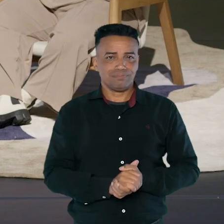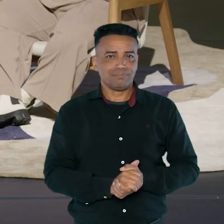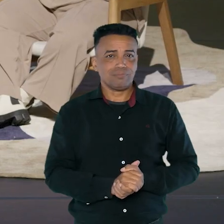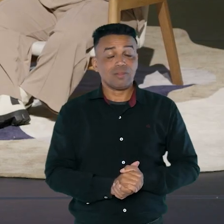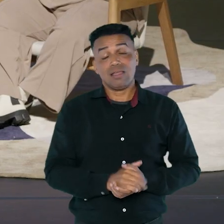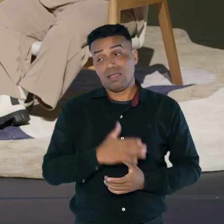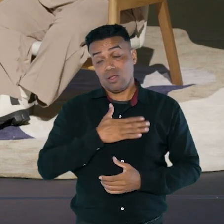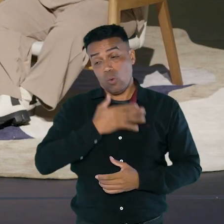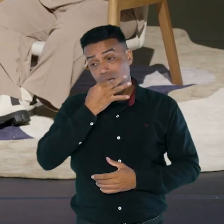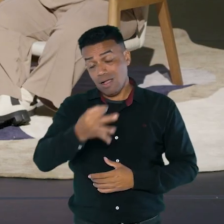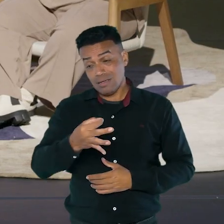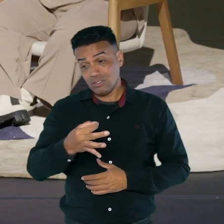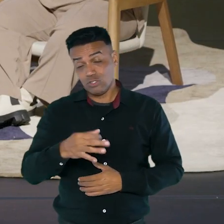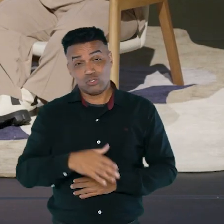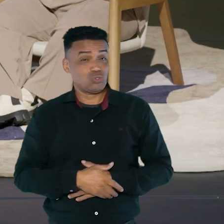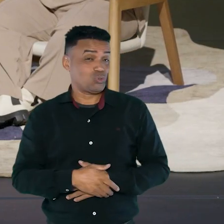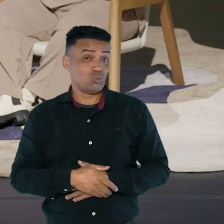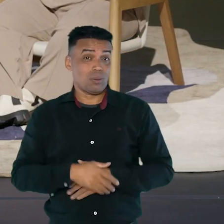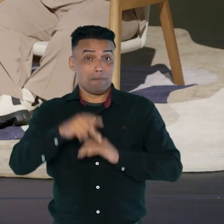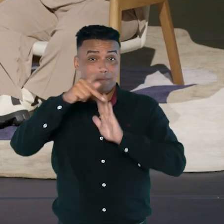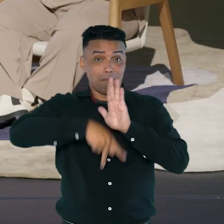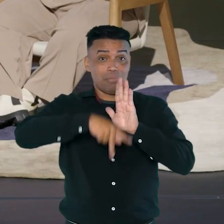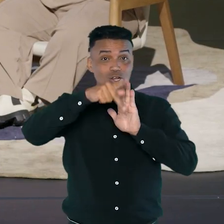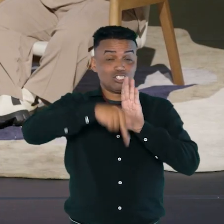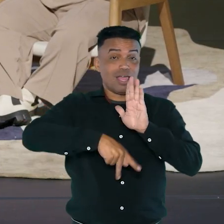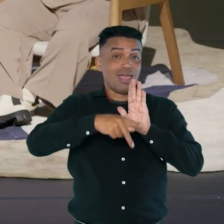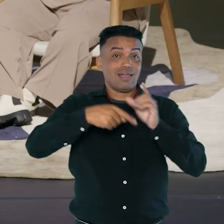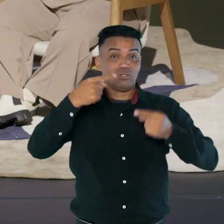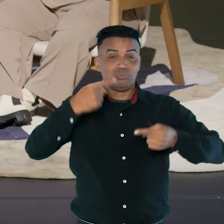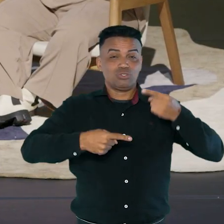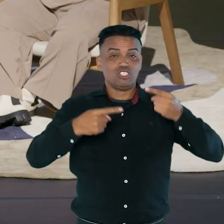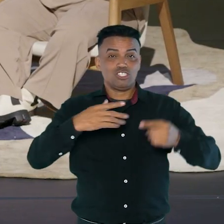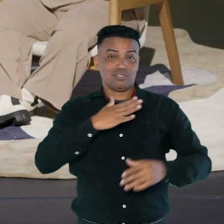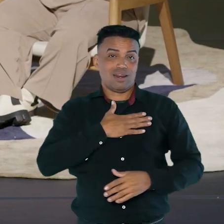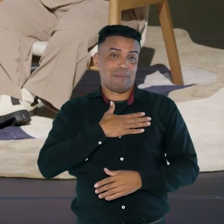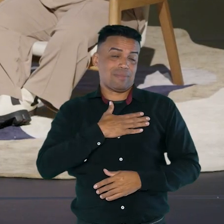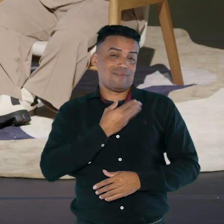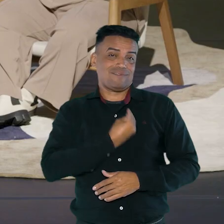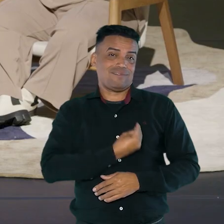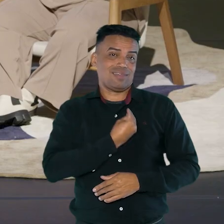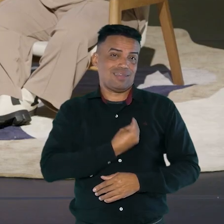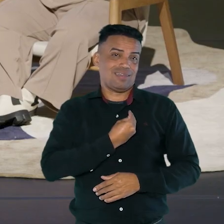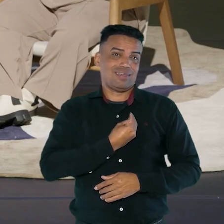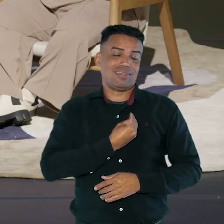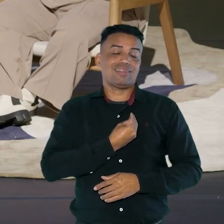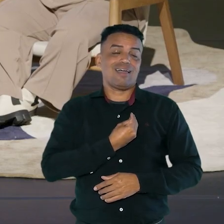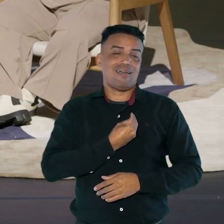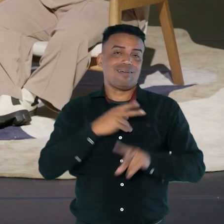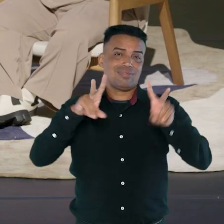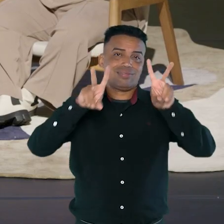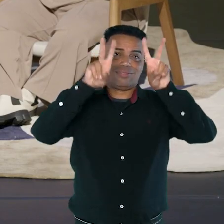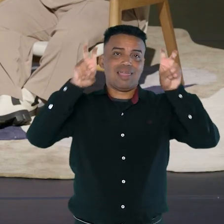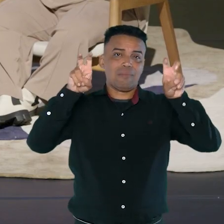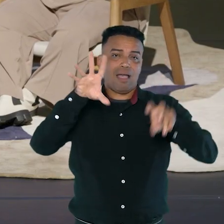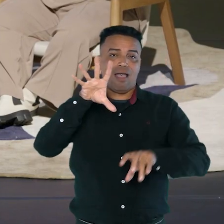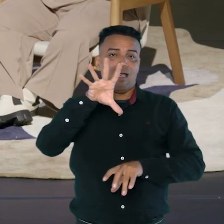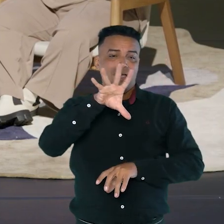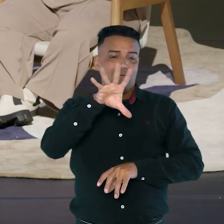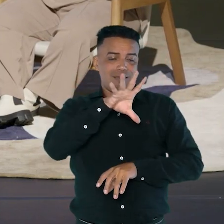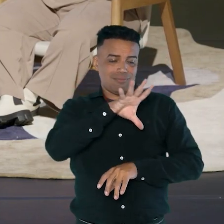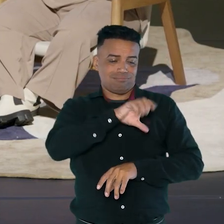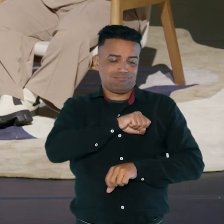Eu acho que esse é o meu projeto político na vida, Maiá, falar de amor.